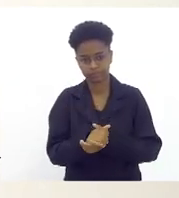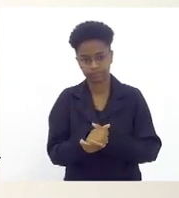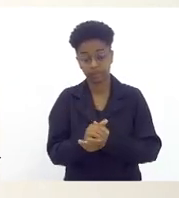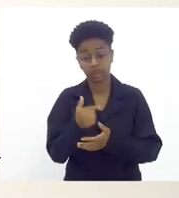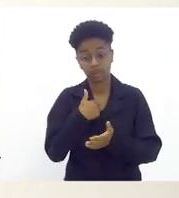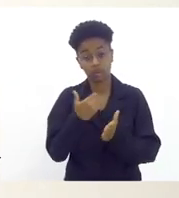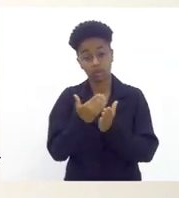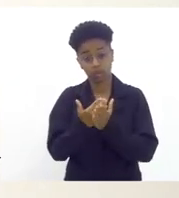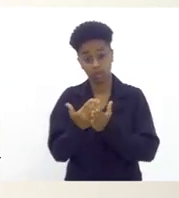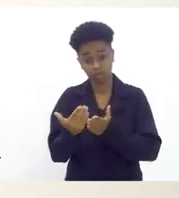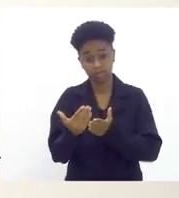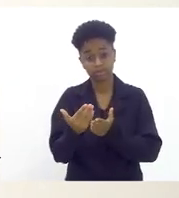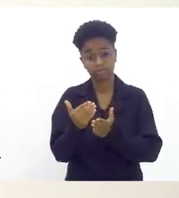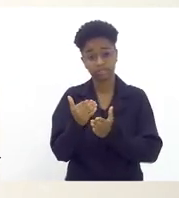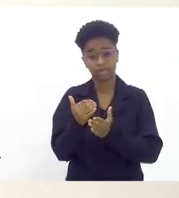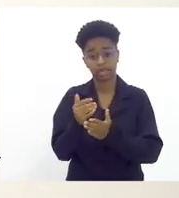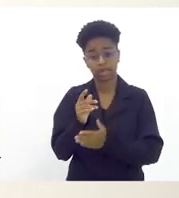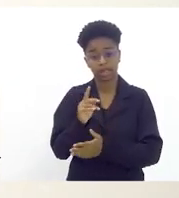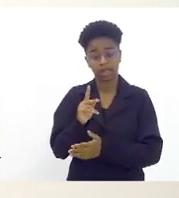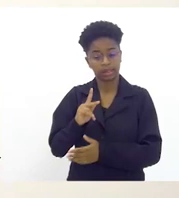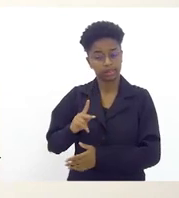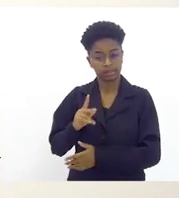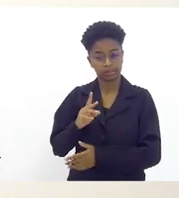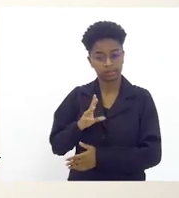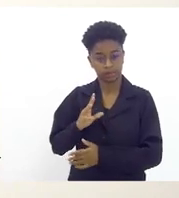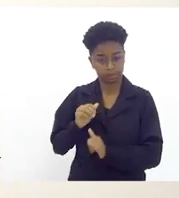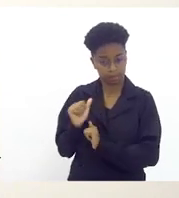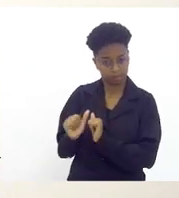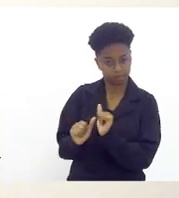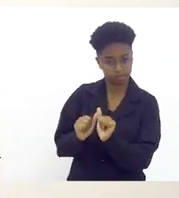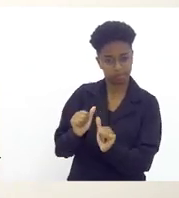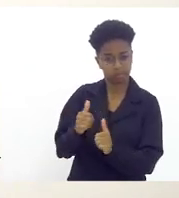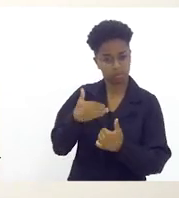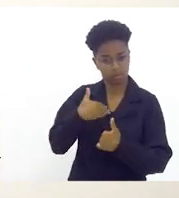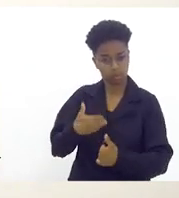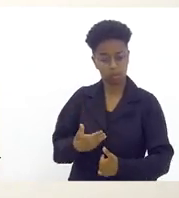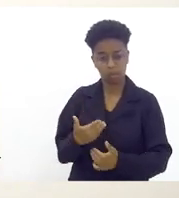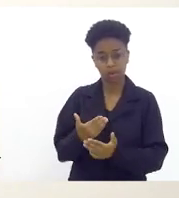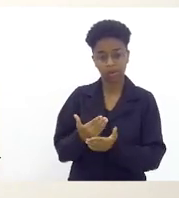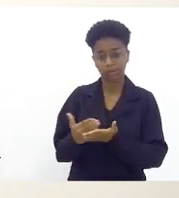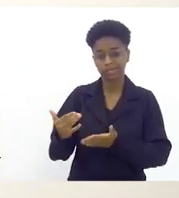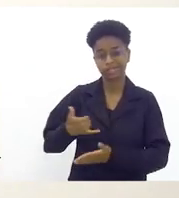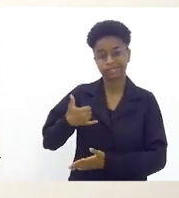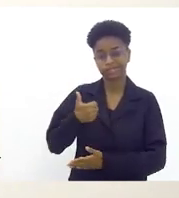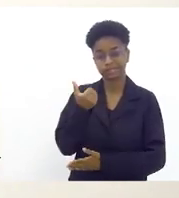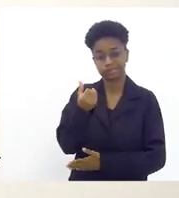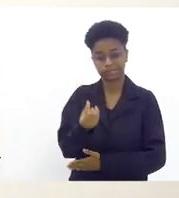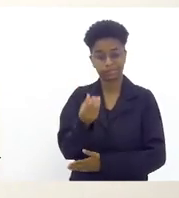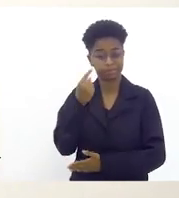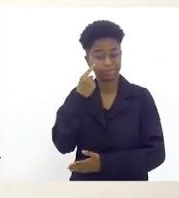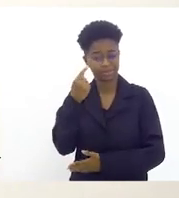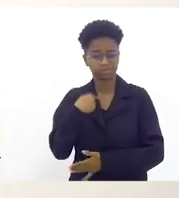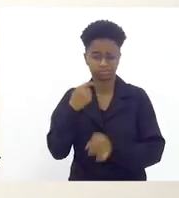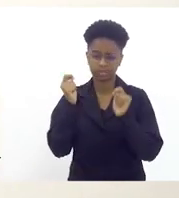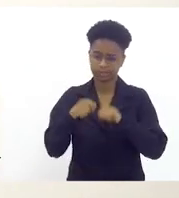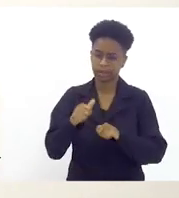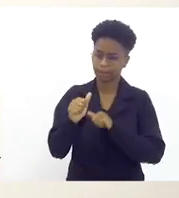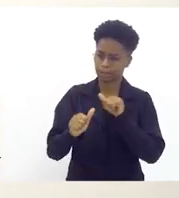comecei a transicionar aos 16 anos, ao fim do ensino médio, achando que eu poderia mudar a minha vida